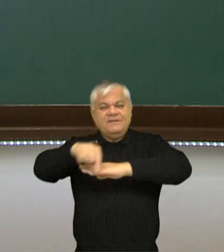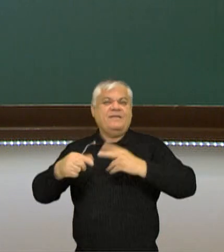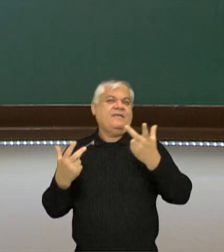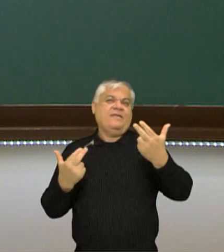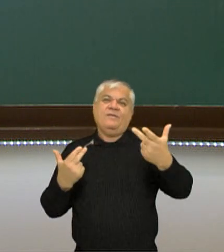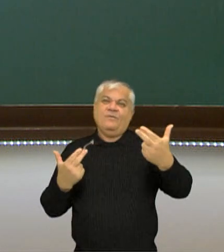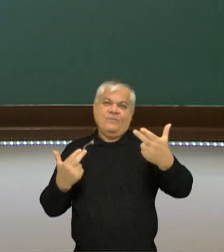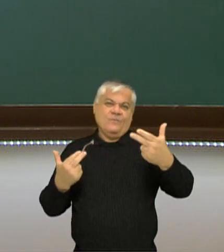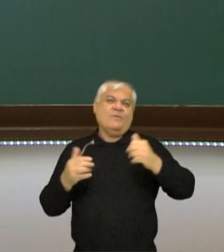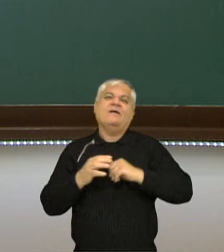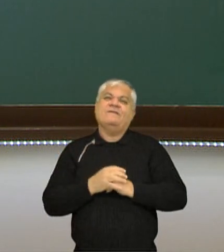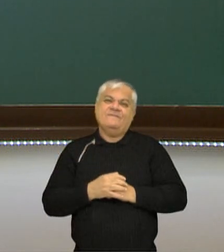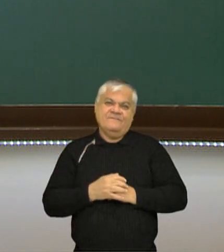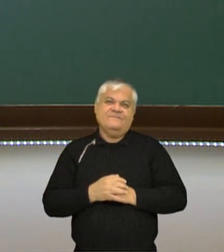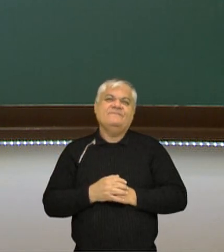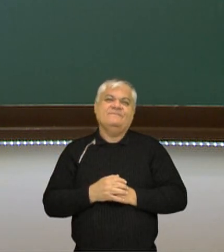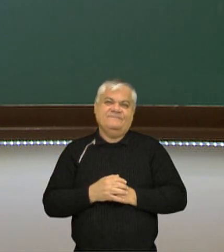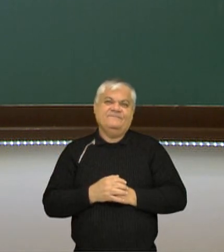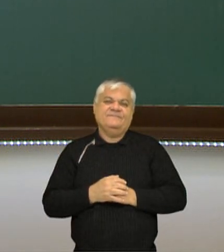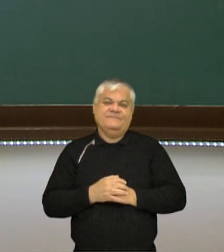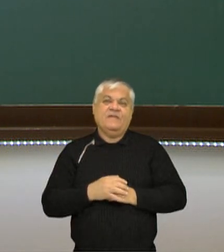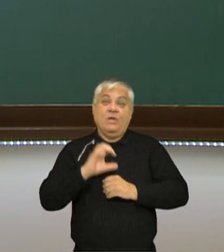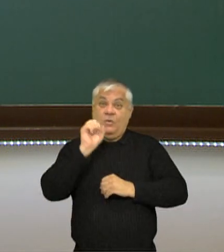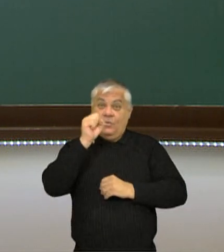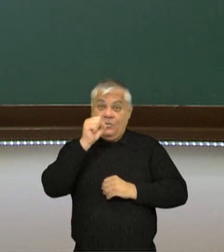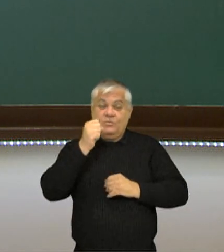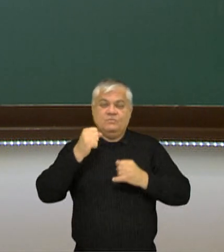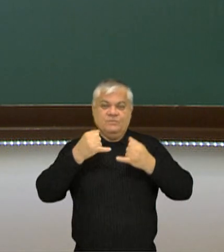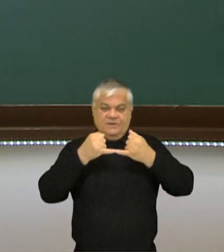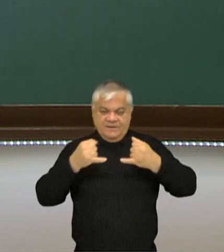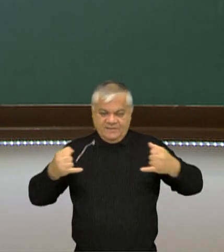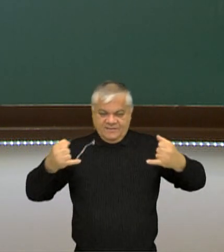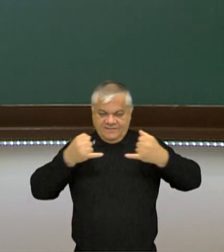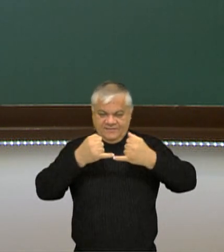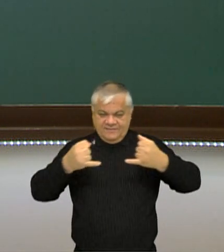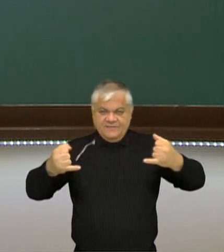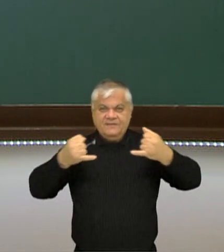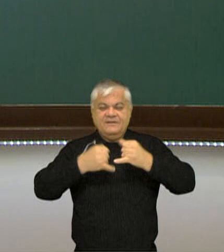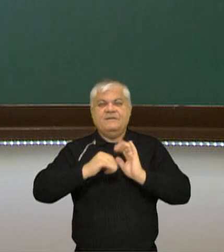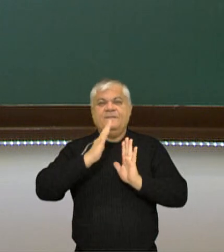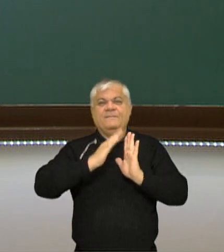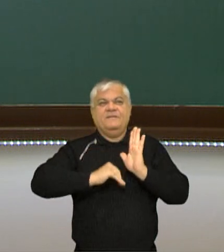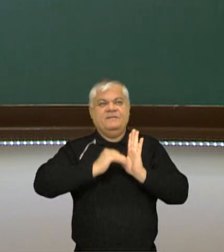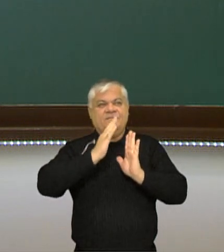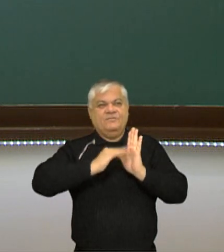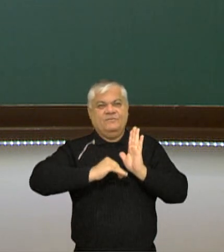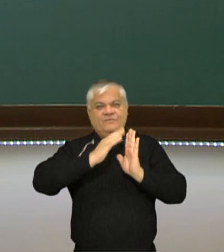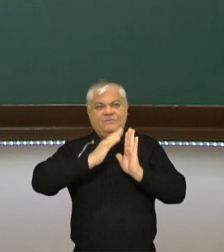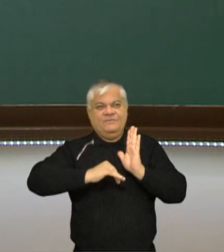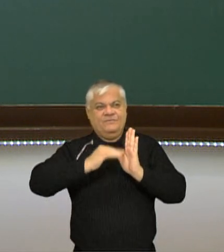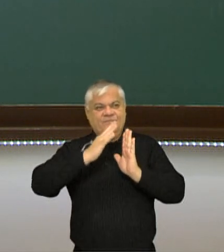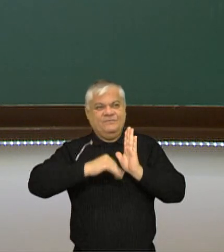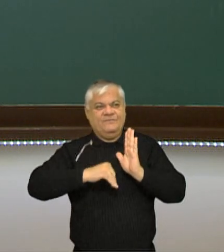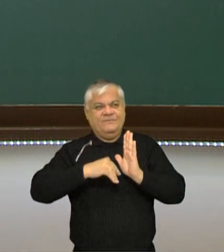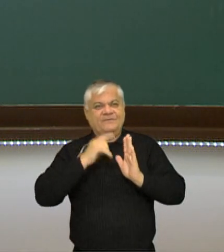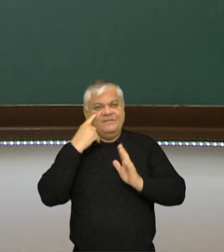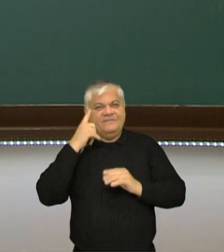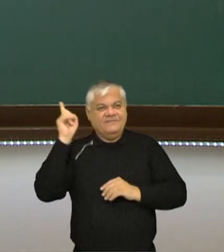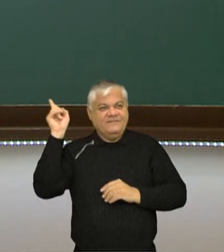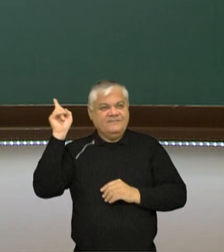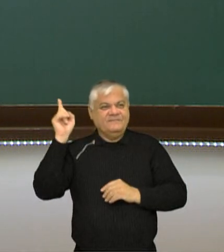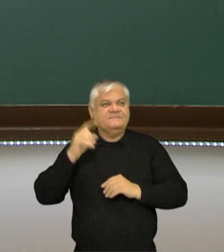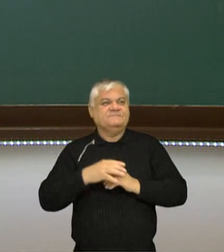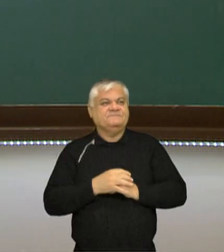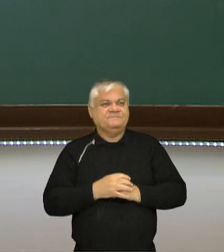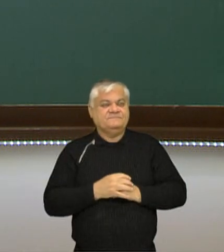meio, até que eu tivesse 8 linhas, e comecei a fazer a pintura. Até aqui, ó, ele está de ponta cabeça. Deixa eu colocar ele do jeito certo,